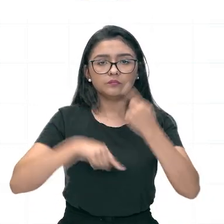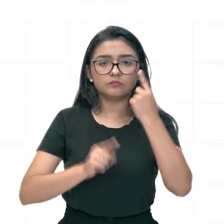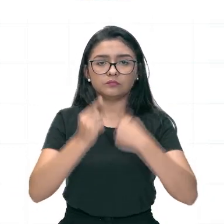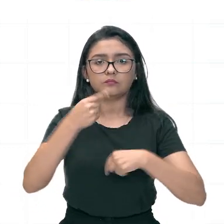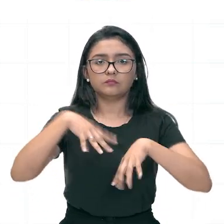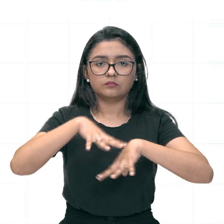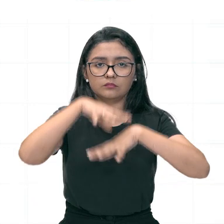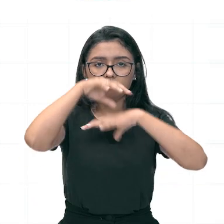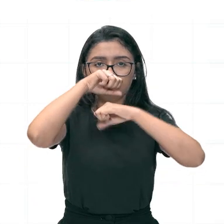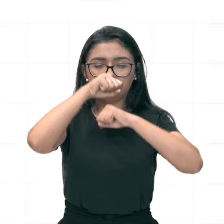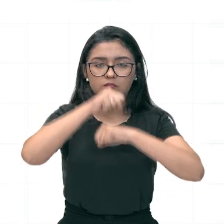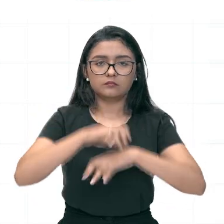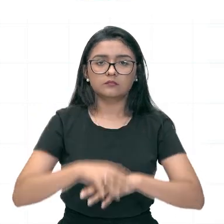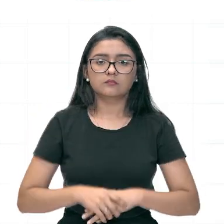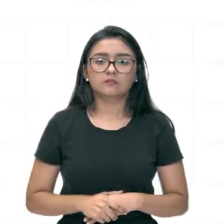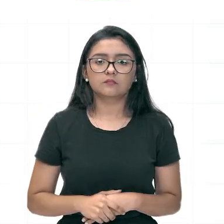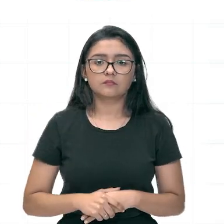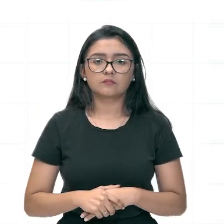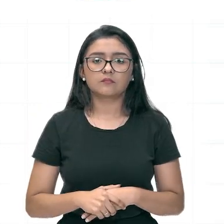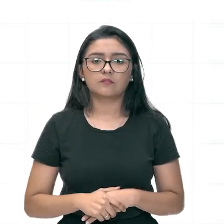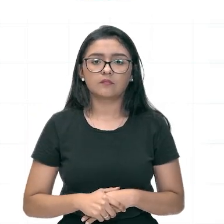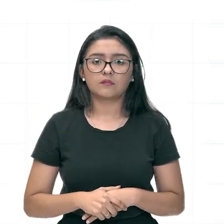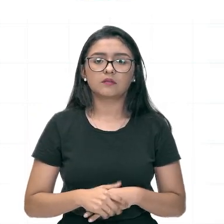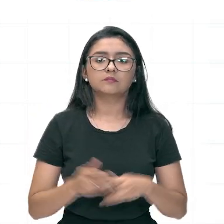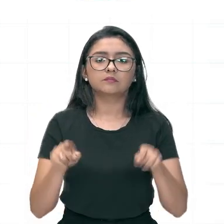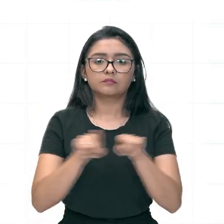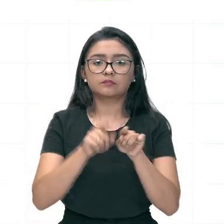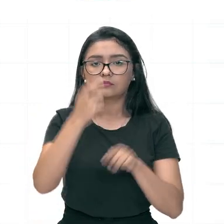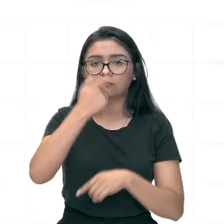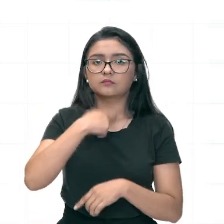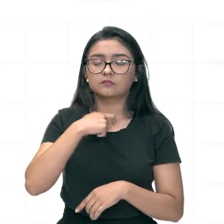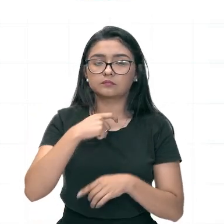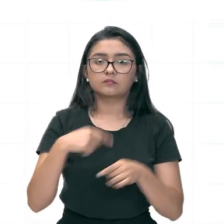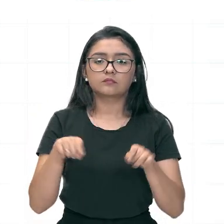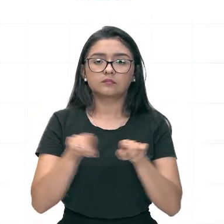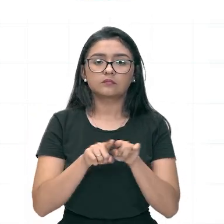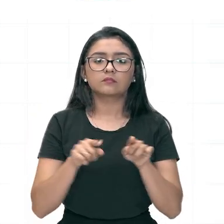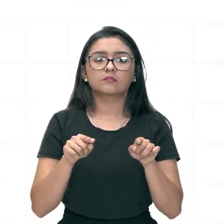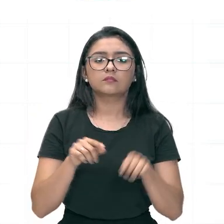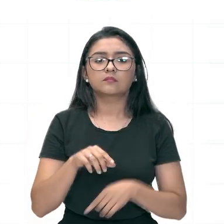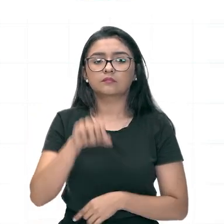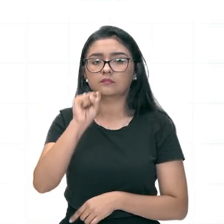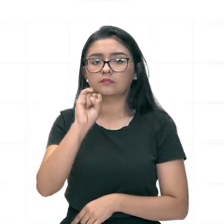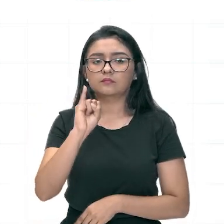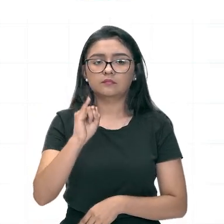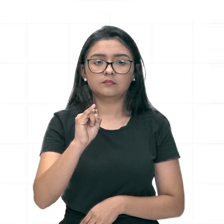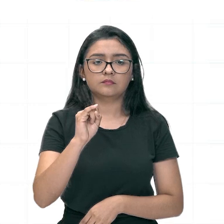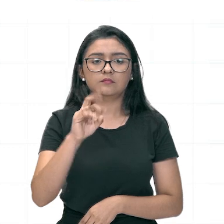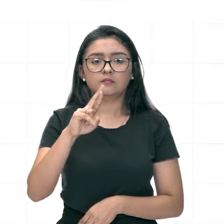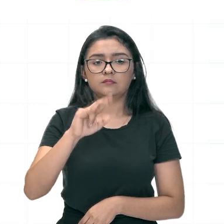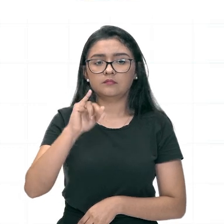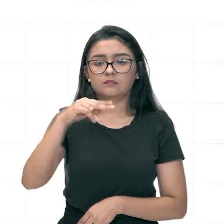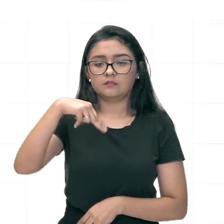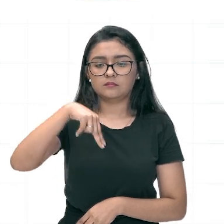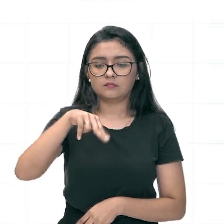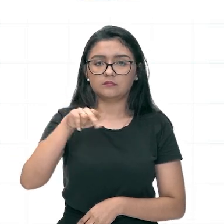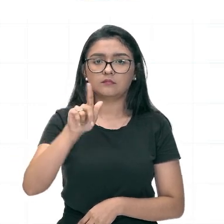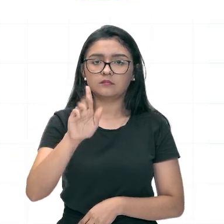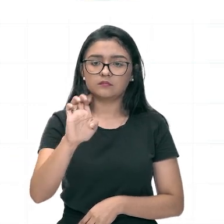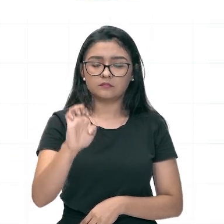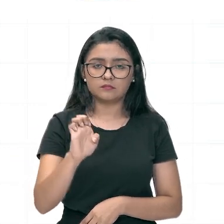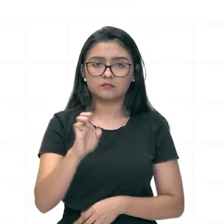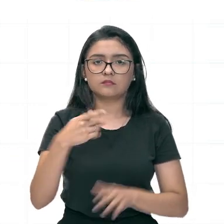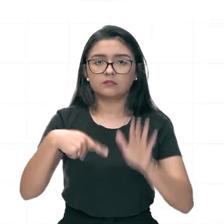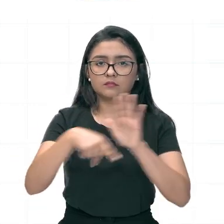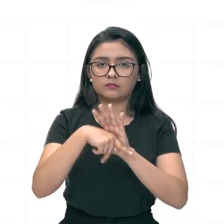sistema respiratório desse animal. O aparelho fonador das aves, ele é denominado siringe e está localizado na traqueia.